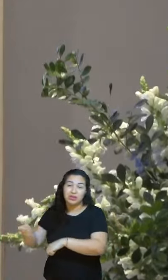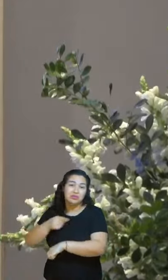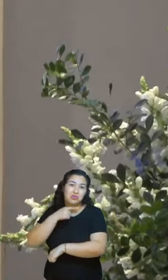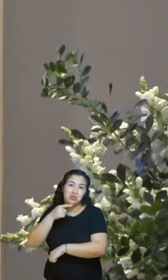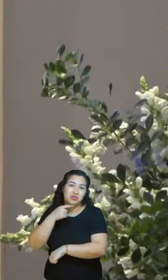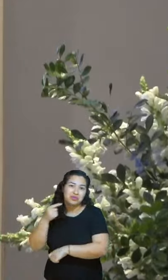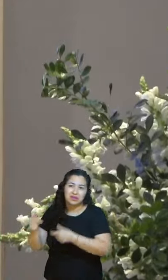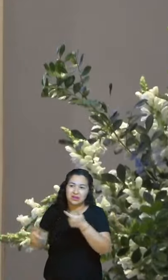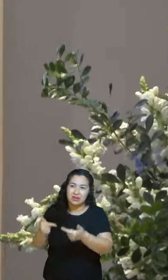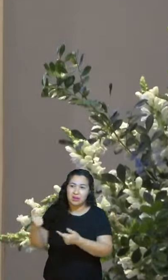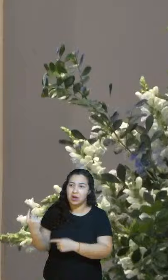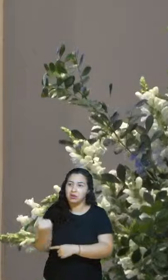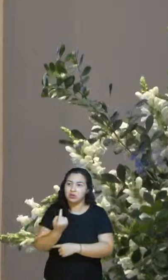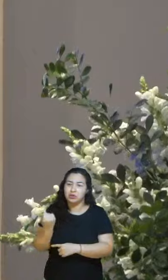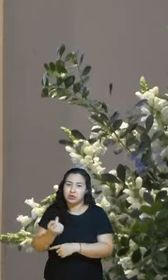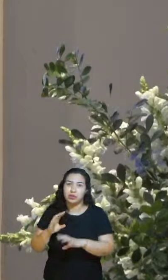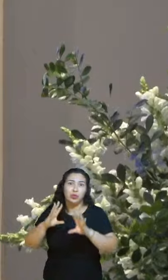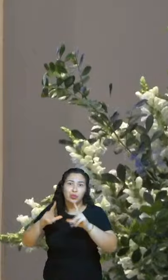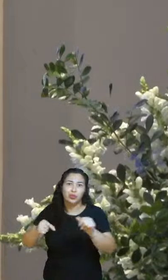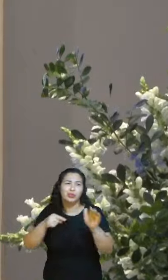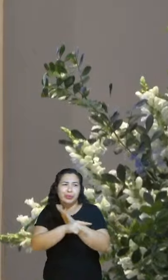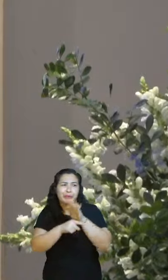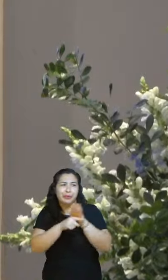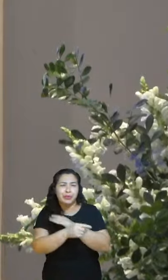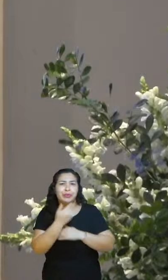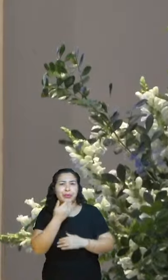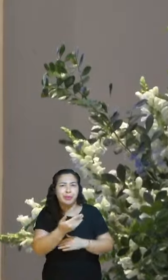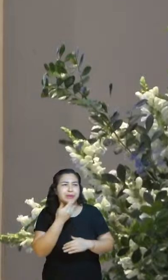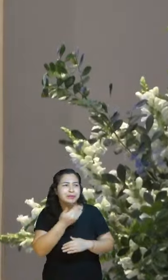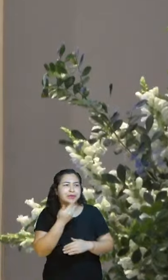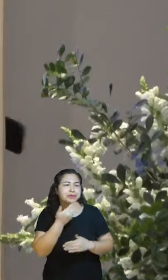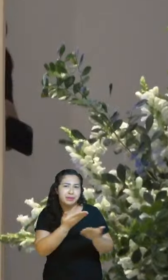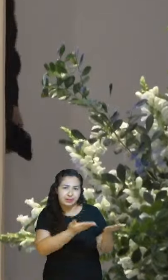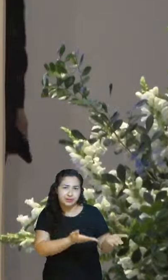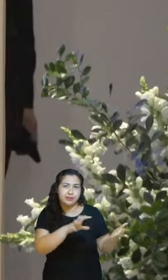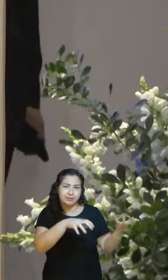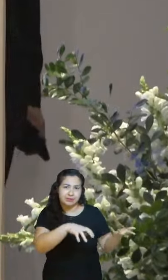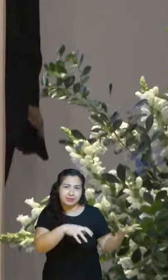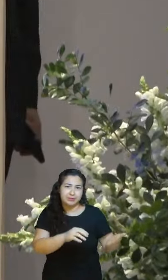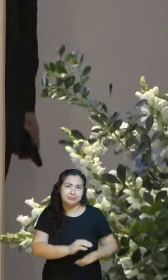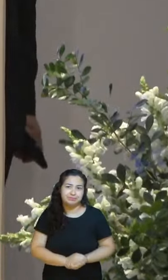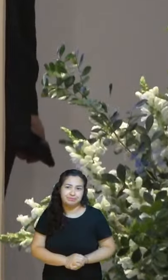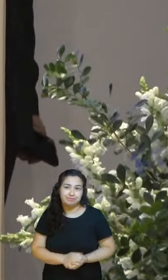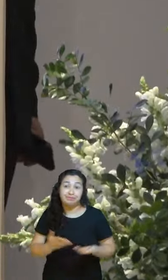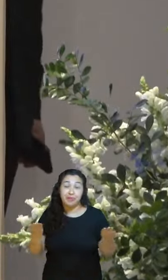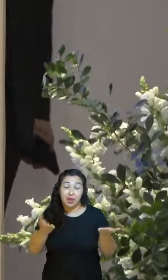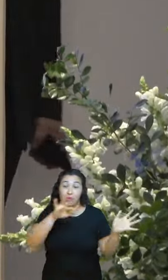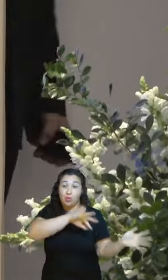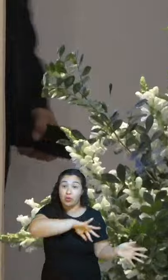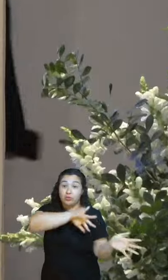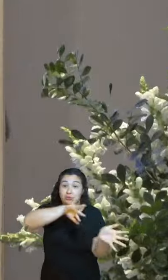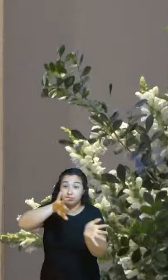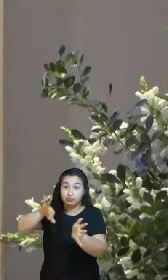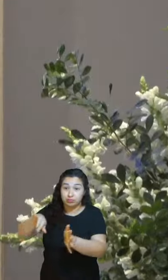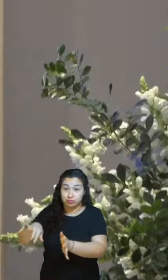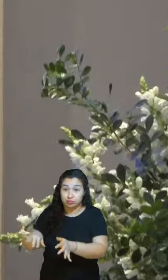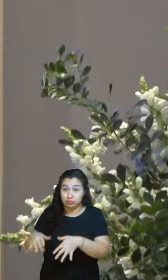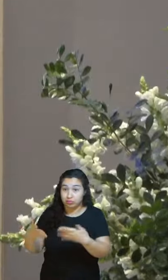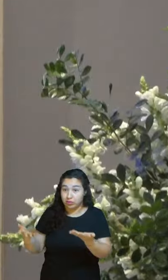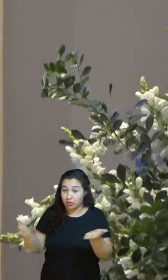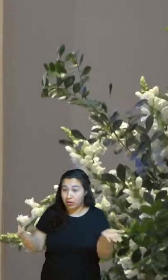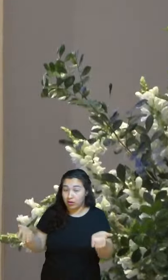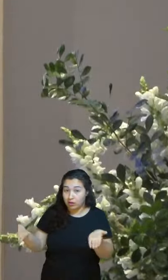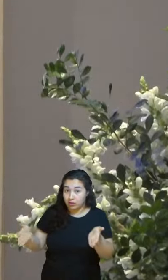autônoma e Federativa de verdade passados esses 35 anos da Constituição Federal e dação